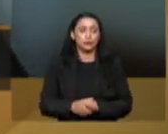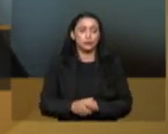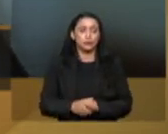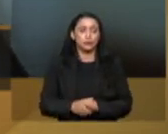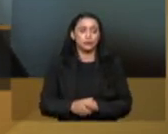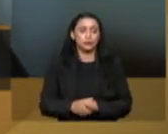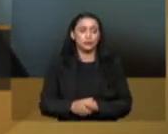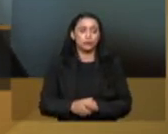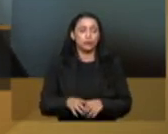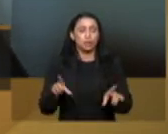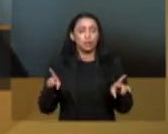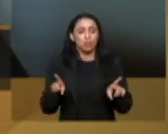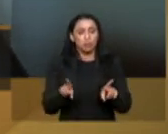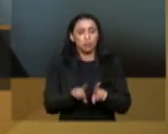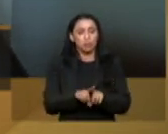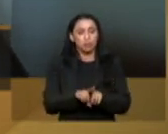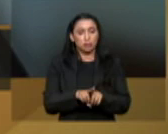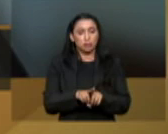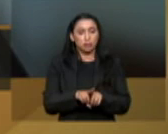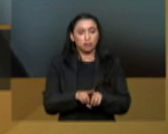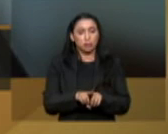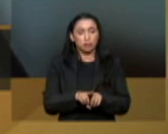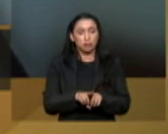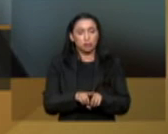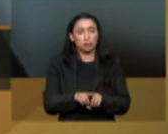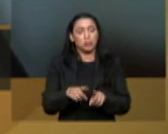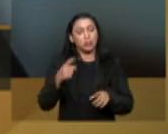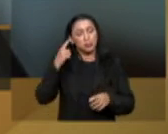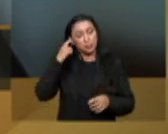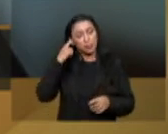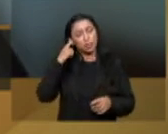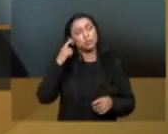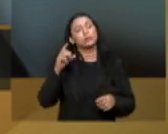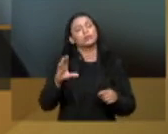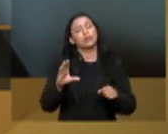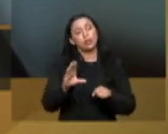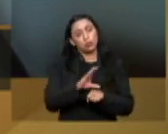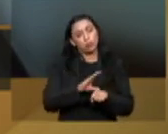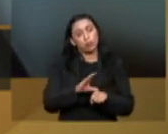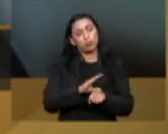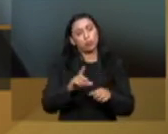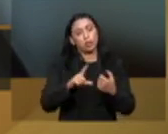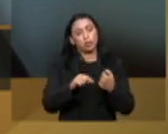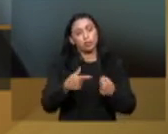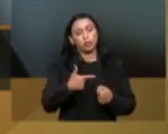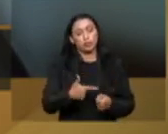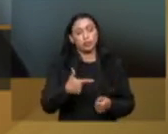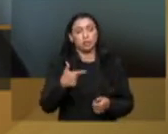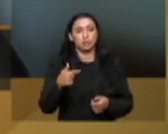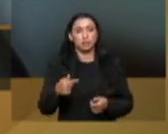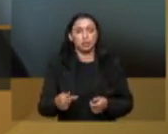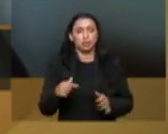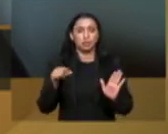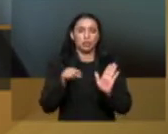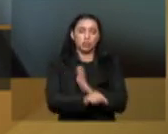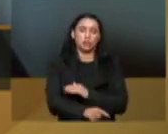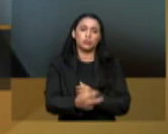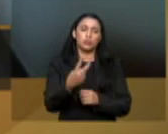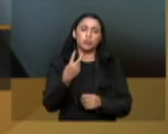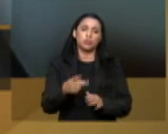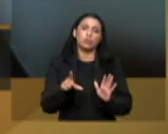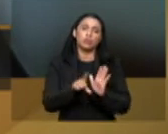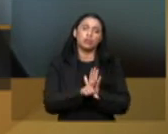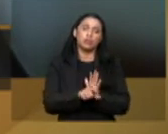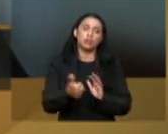eu digo que também considero constitucional o artigo 27, parágrafo 2º da Lei